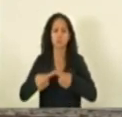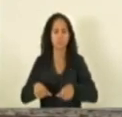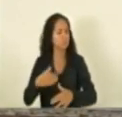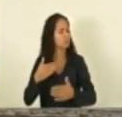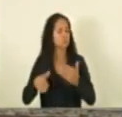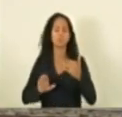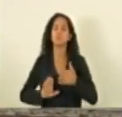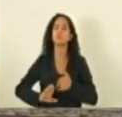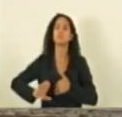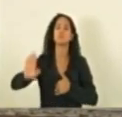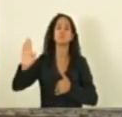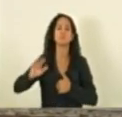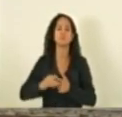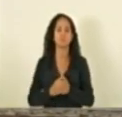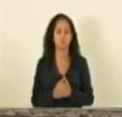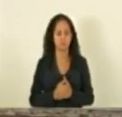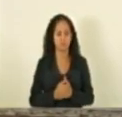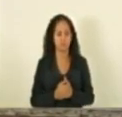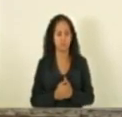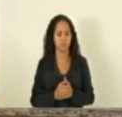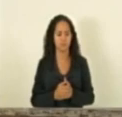os contrários se manifestam.